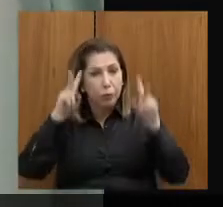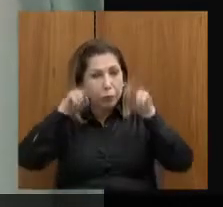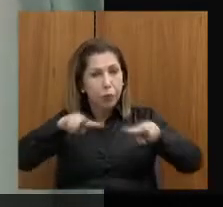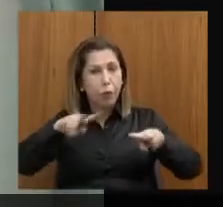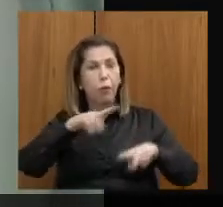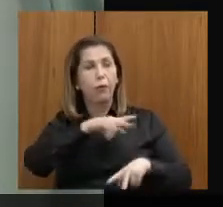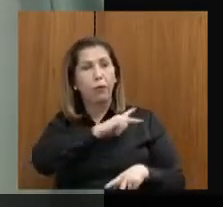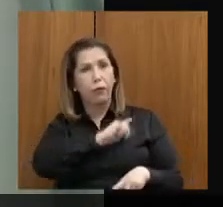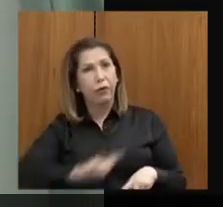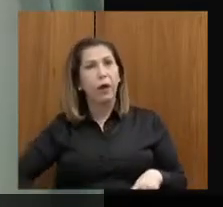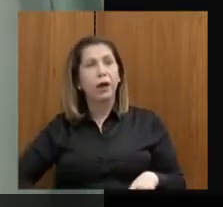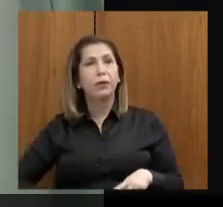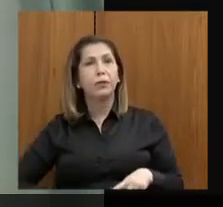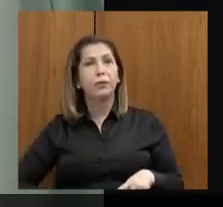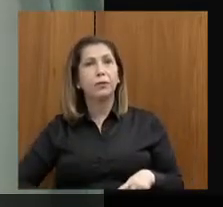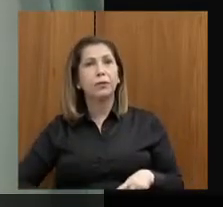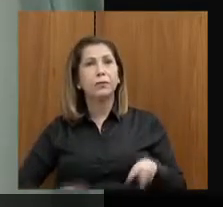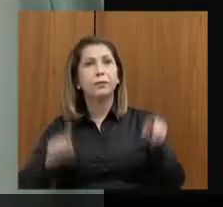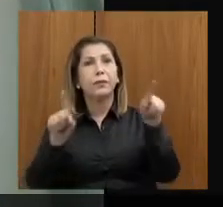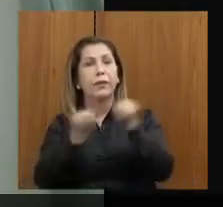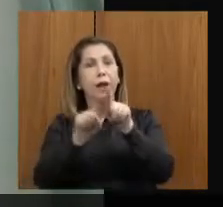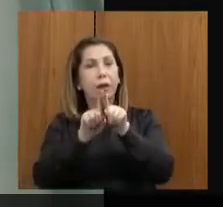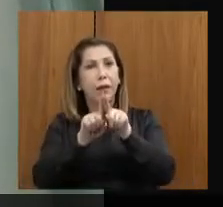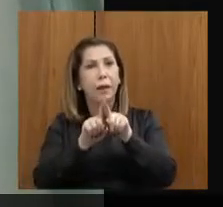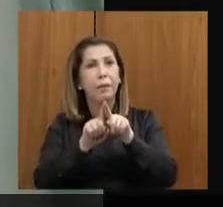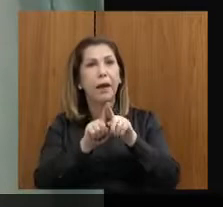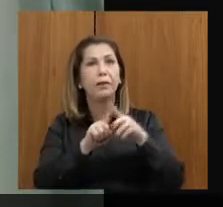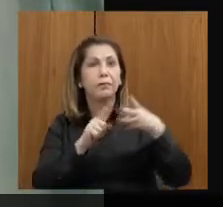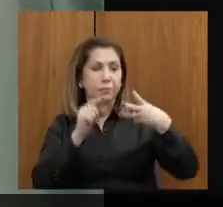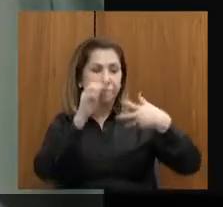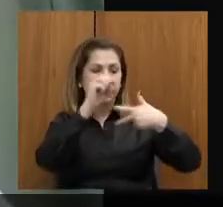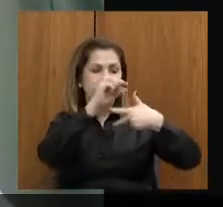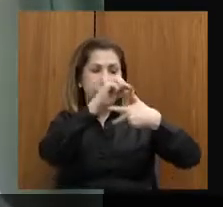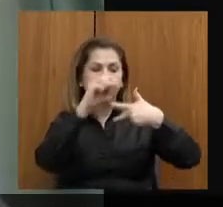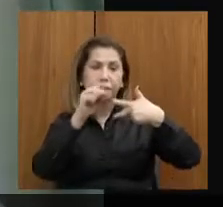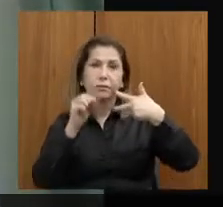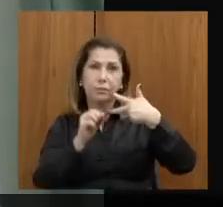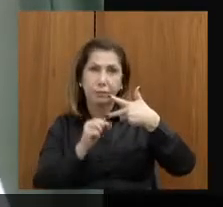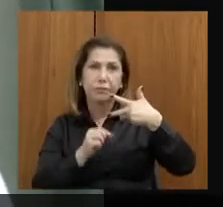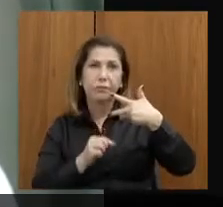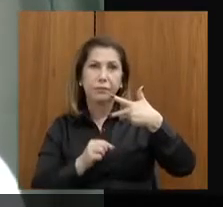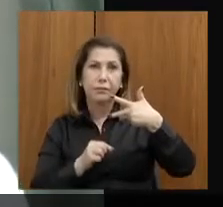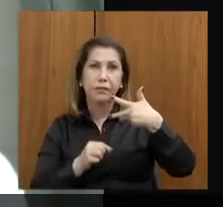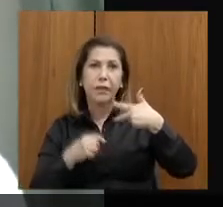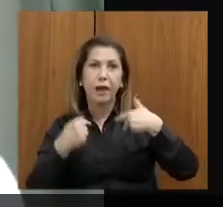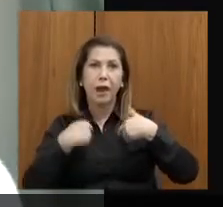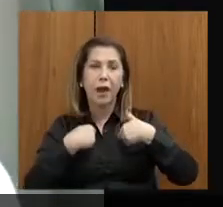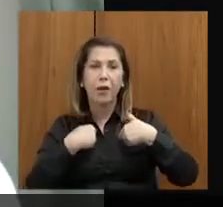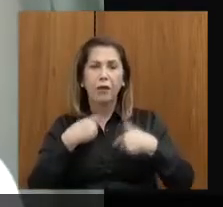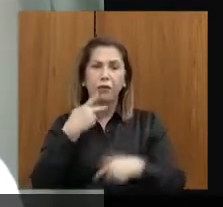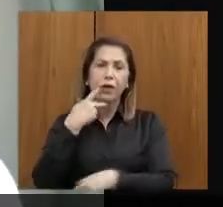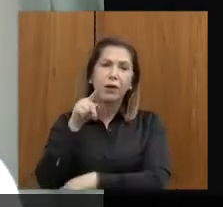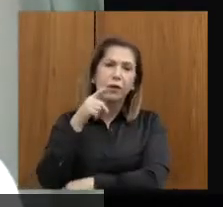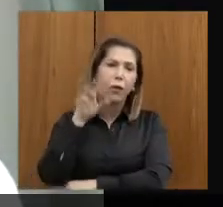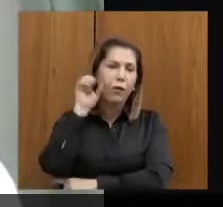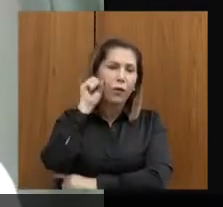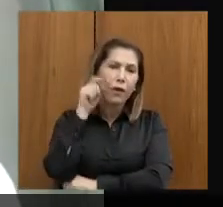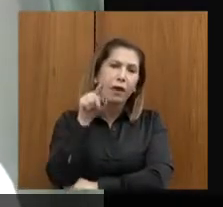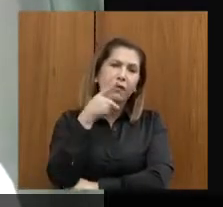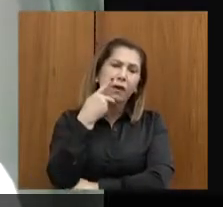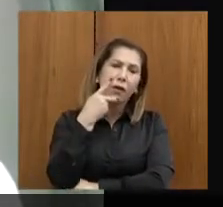governos mas também dos Parlamento e eu vejo muito com dores com pega e fala aí dá